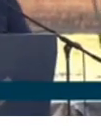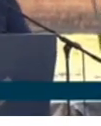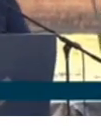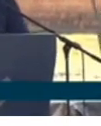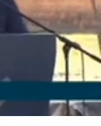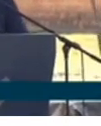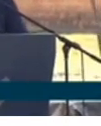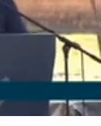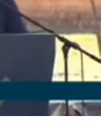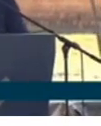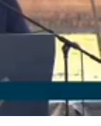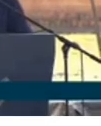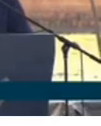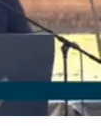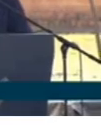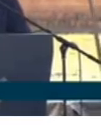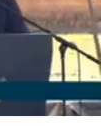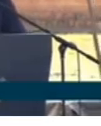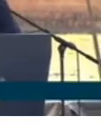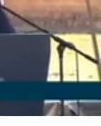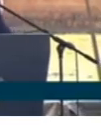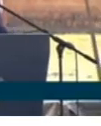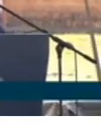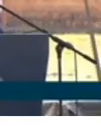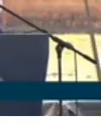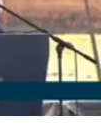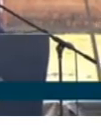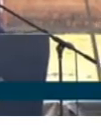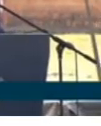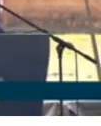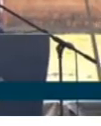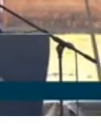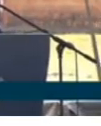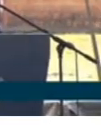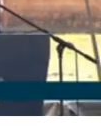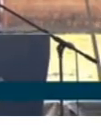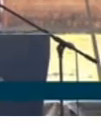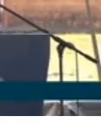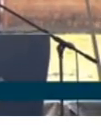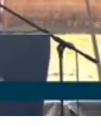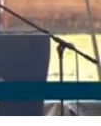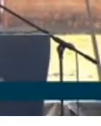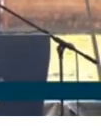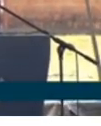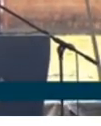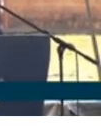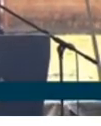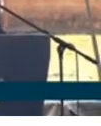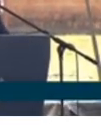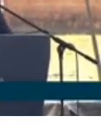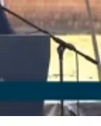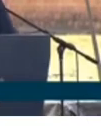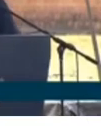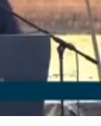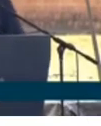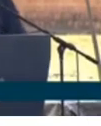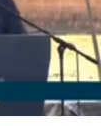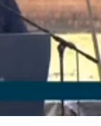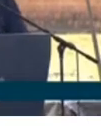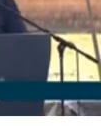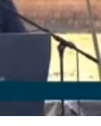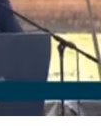Grosso do Sul. E mais ainda, o homem do campo não parou de trabalhar, não